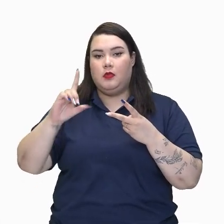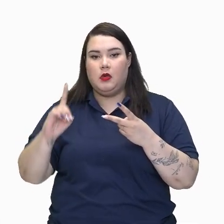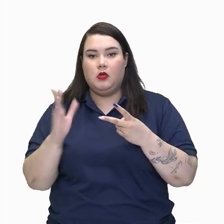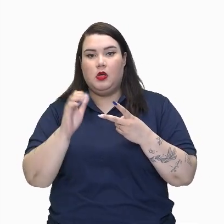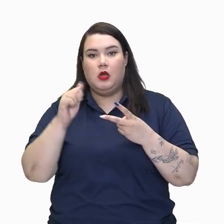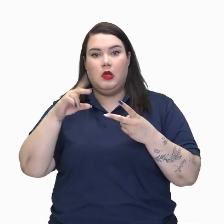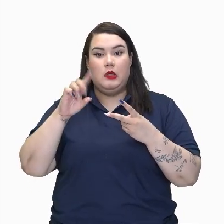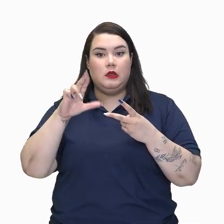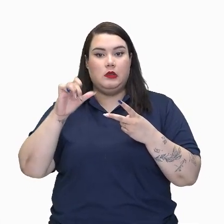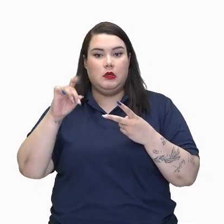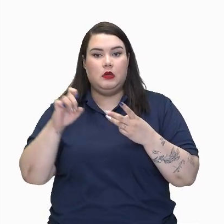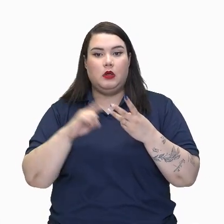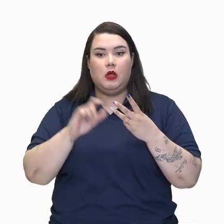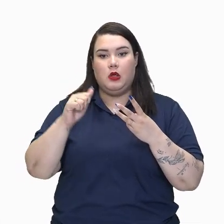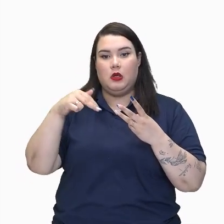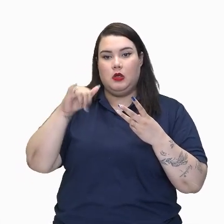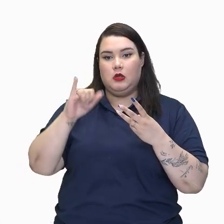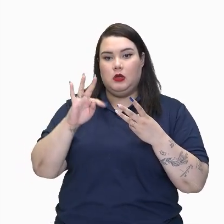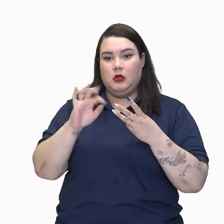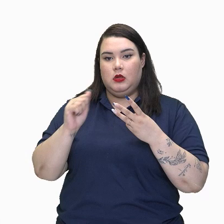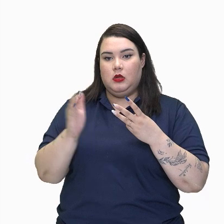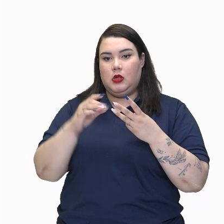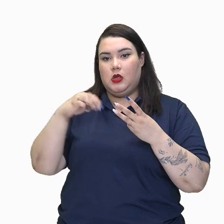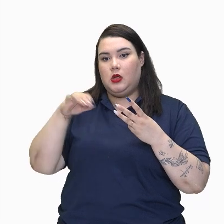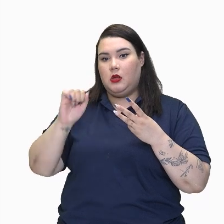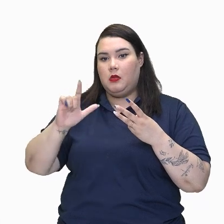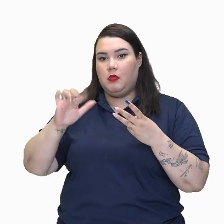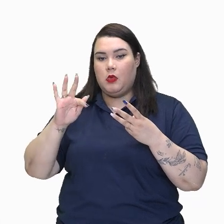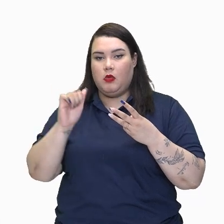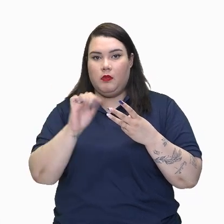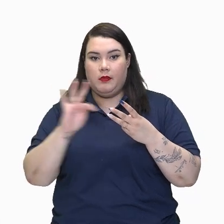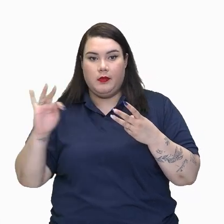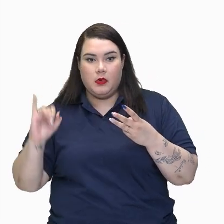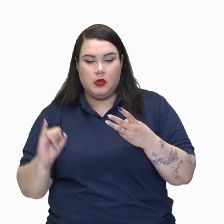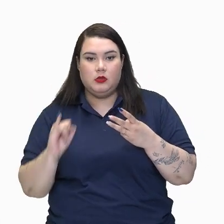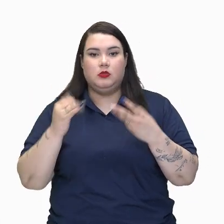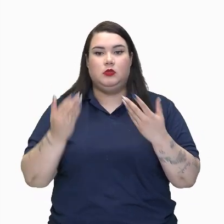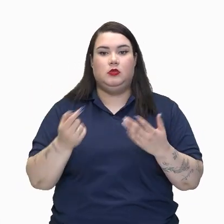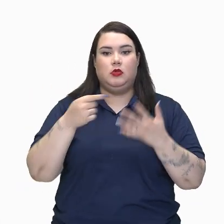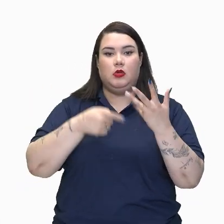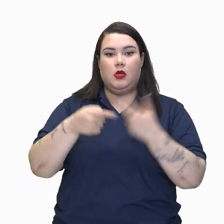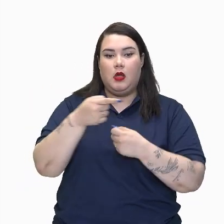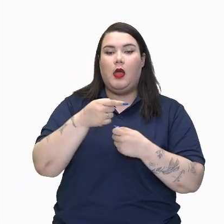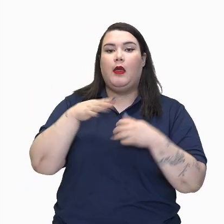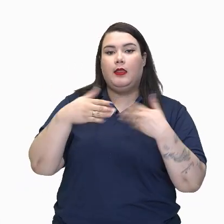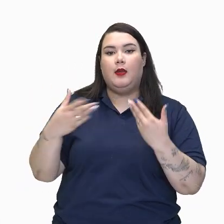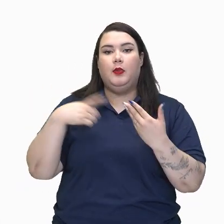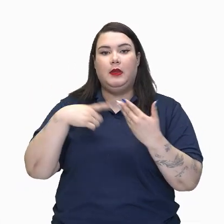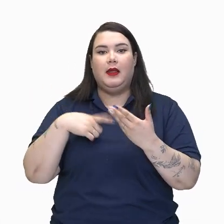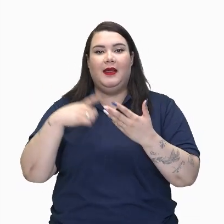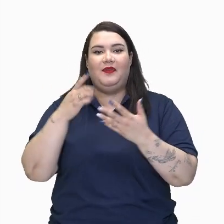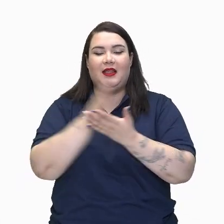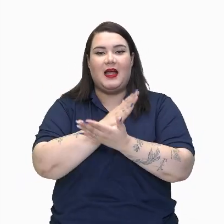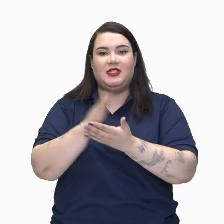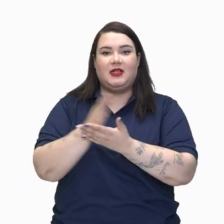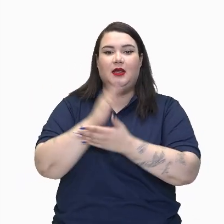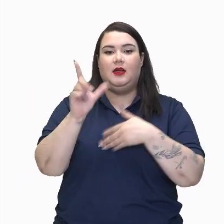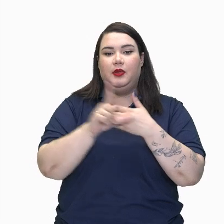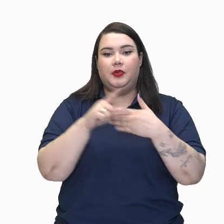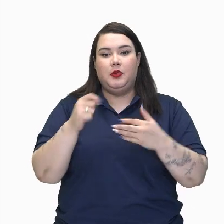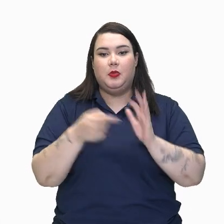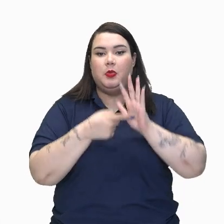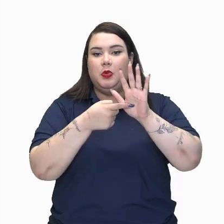Malfatti apresentaram obras que desafiavam os padrões estéticos da época. Então, esses artistas, eles vão